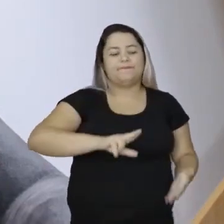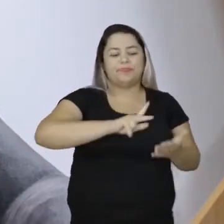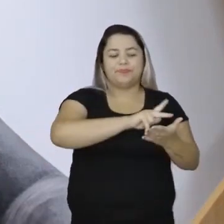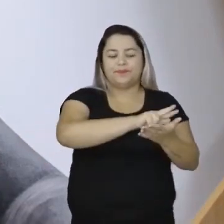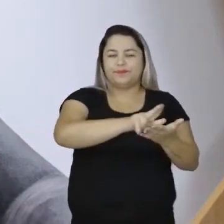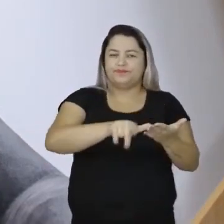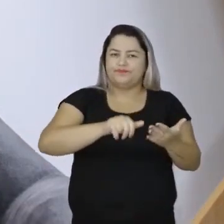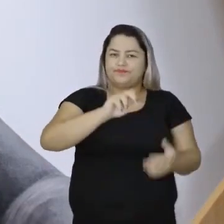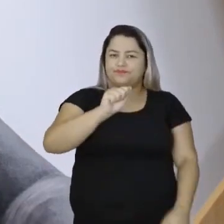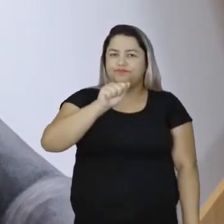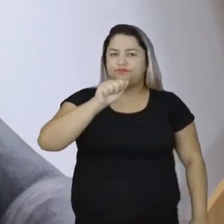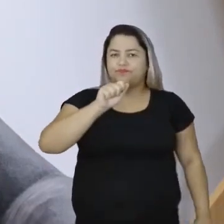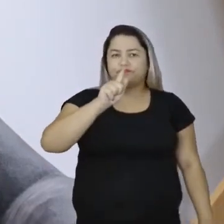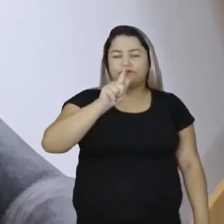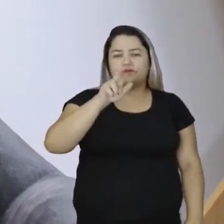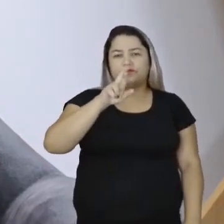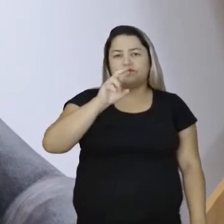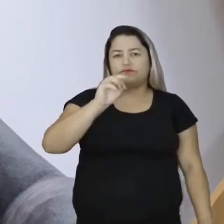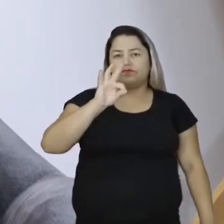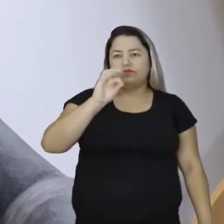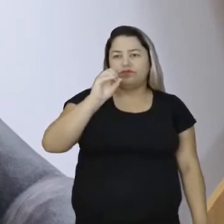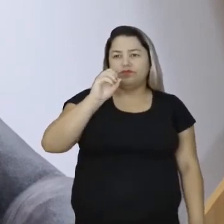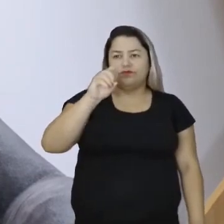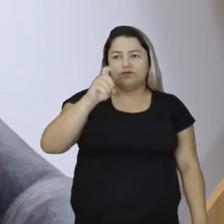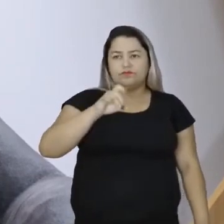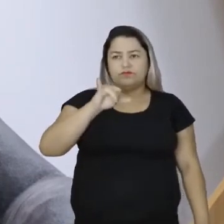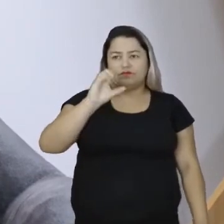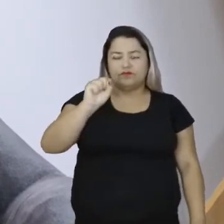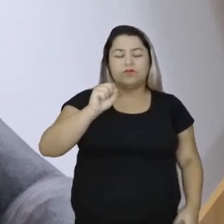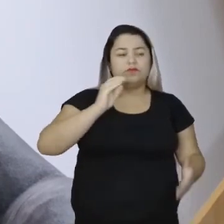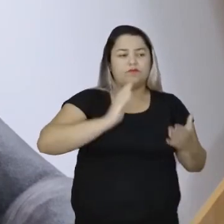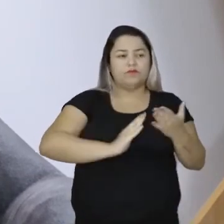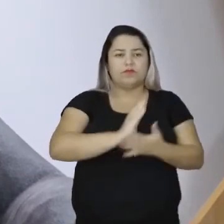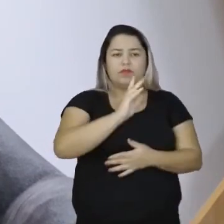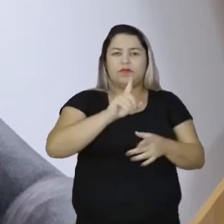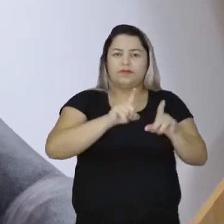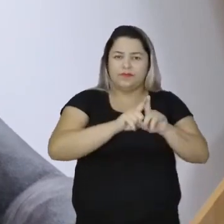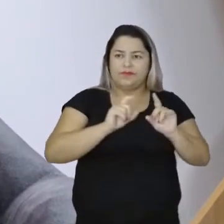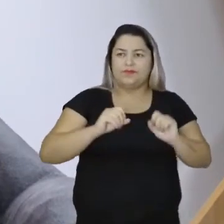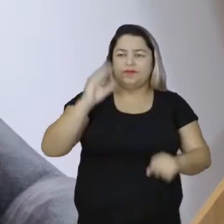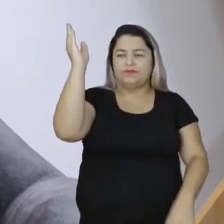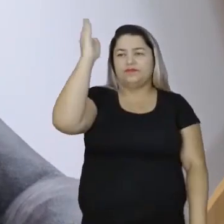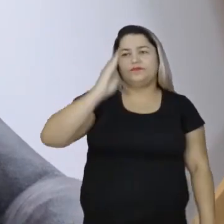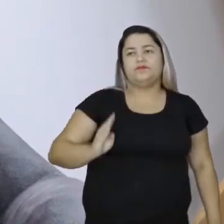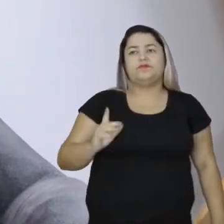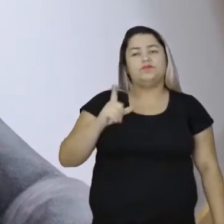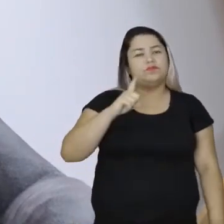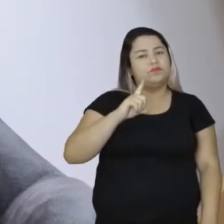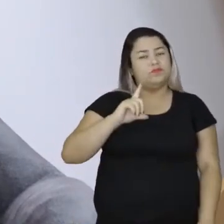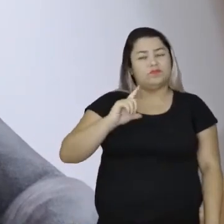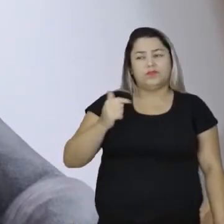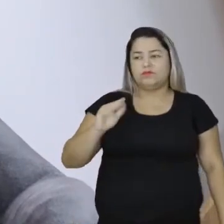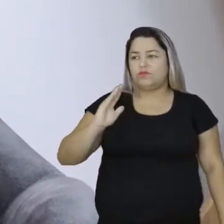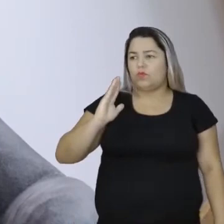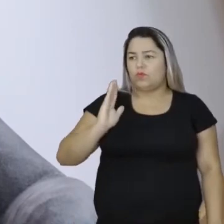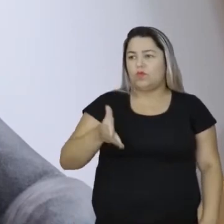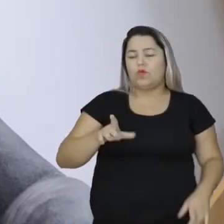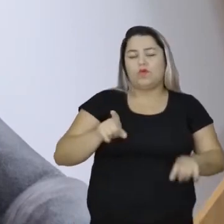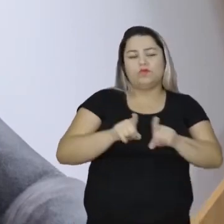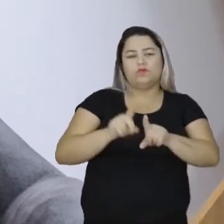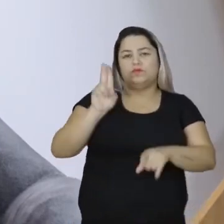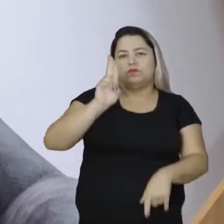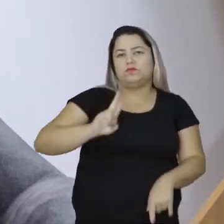vários agrotóxicos que foram aprovados em massa no Brasil, que já não se utiliza em vários